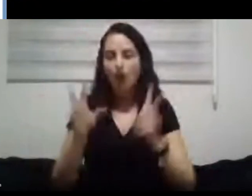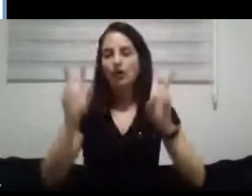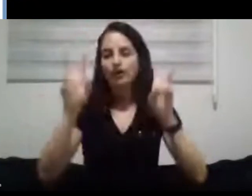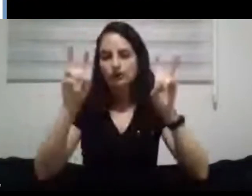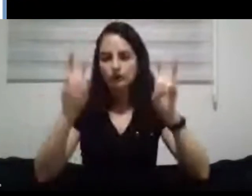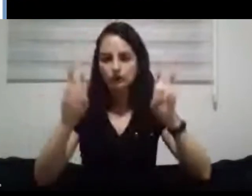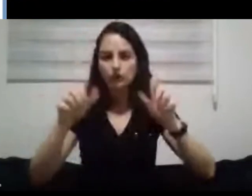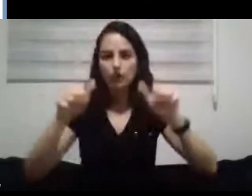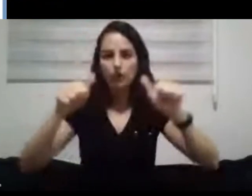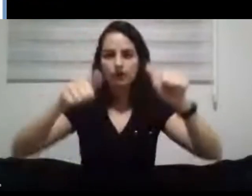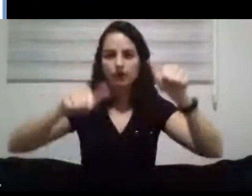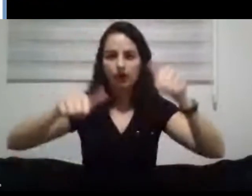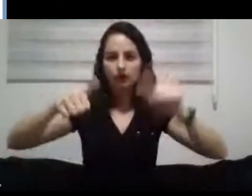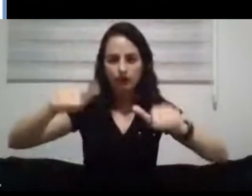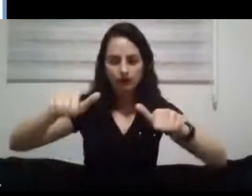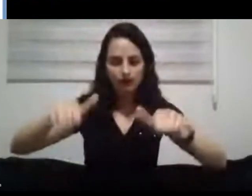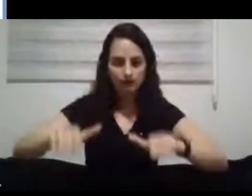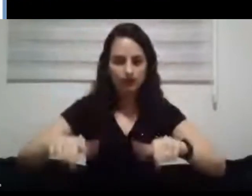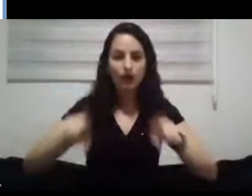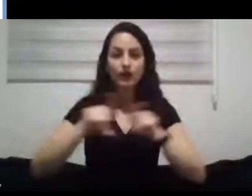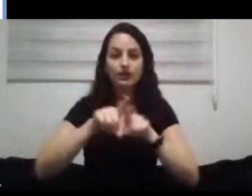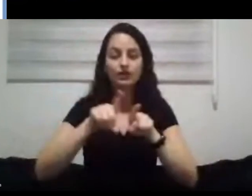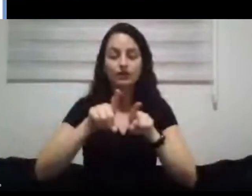coisas simples menos, né?